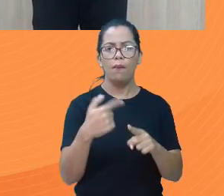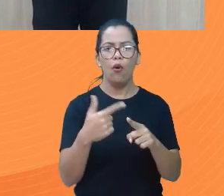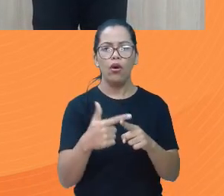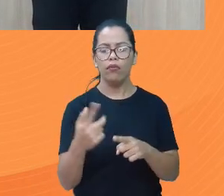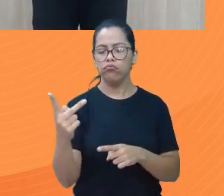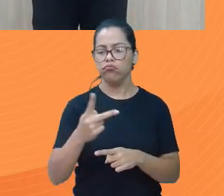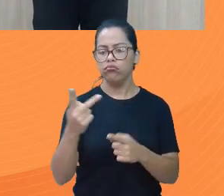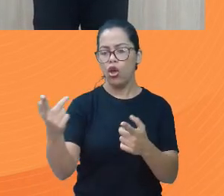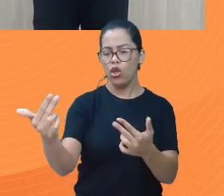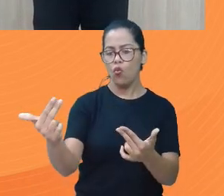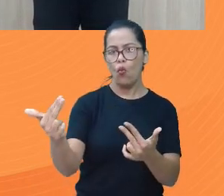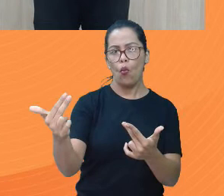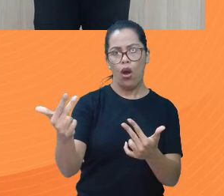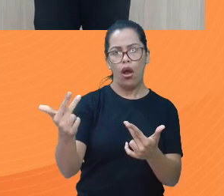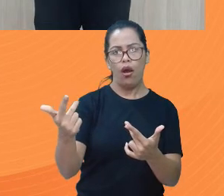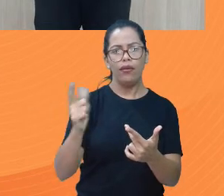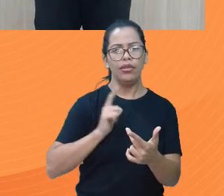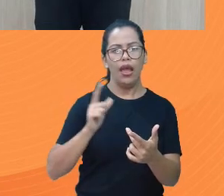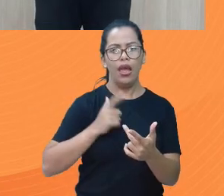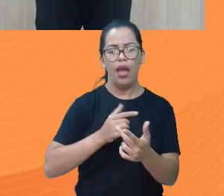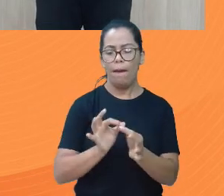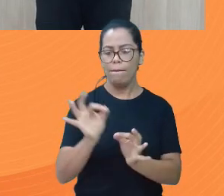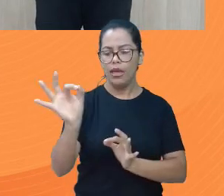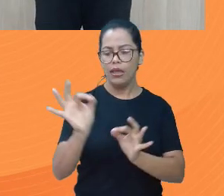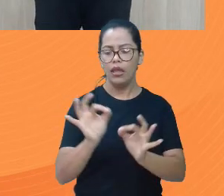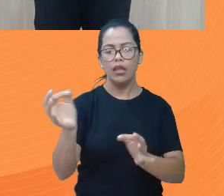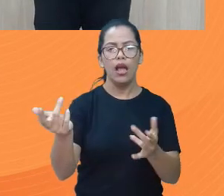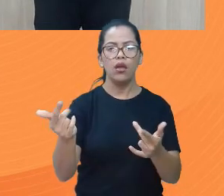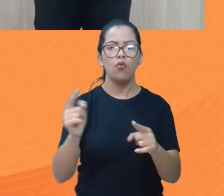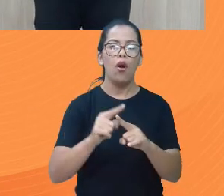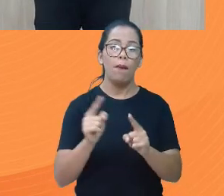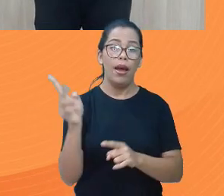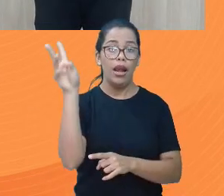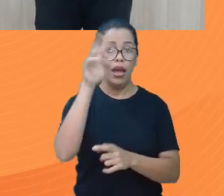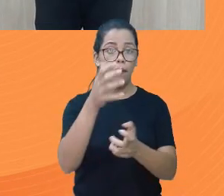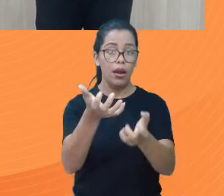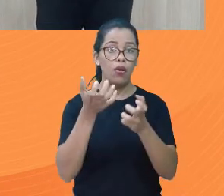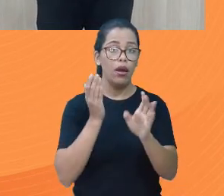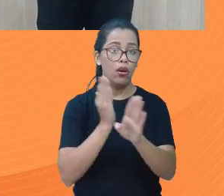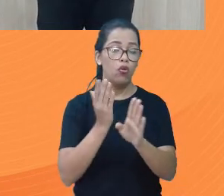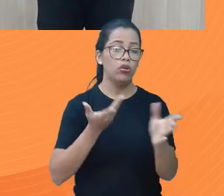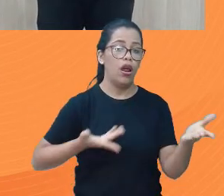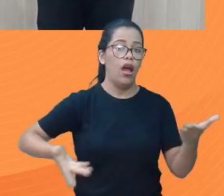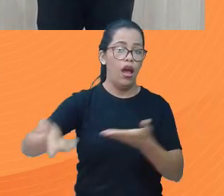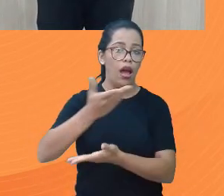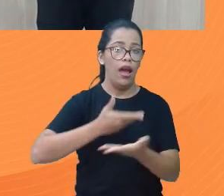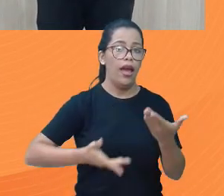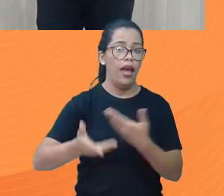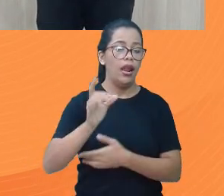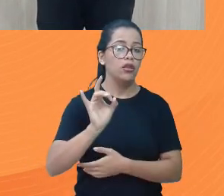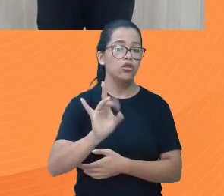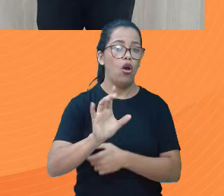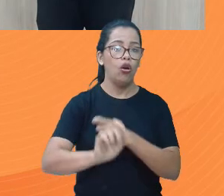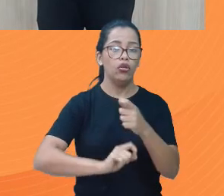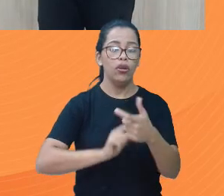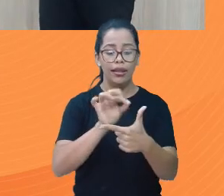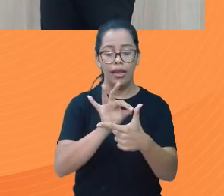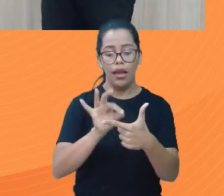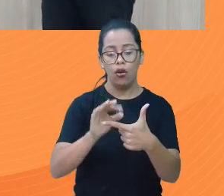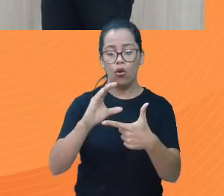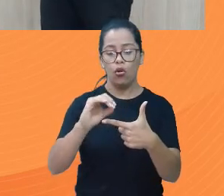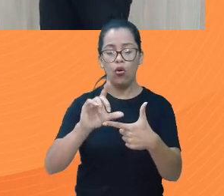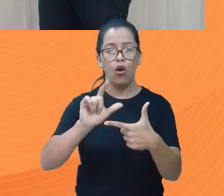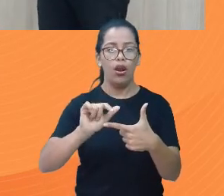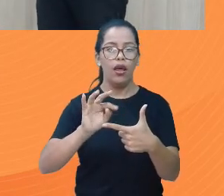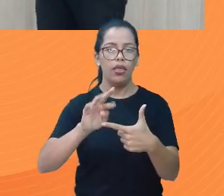ângulo D, ele tem a mesma medida. Mas lembra, eu quero encontrar a relação apenas dos ângulos colaterais. E tu